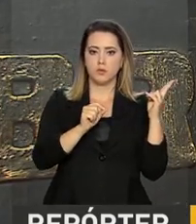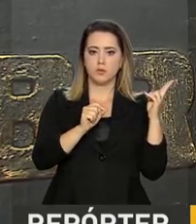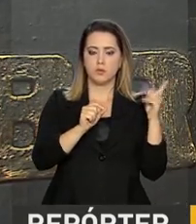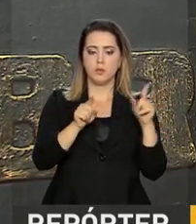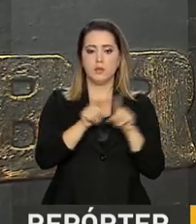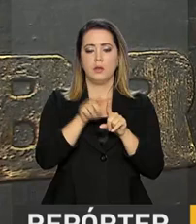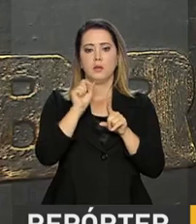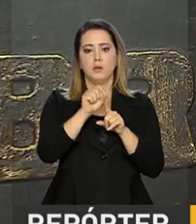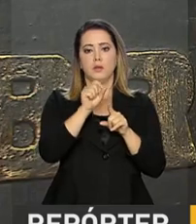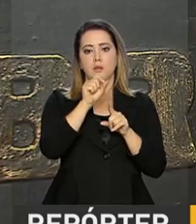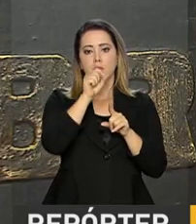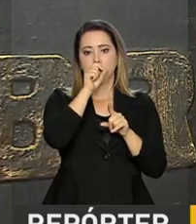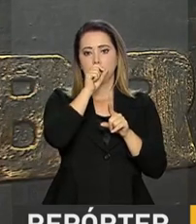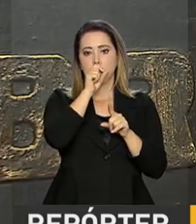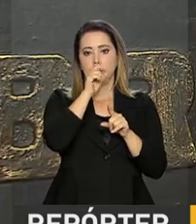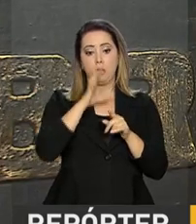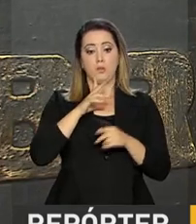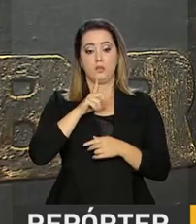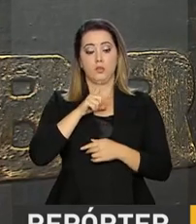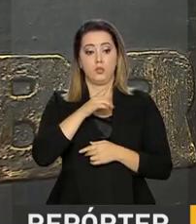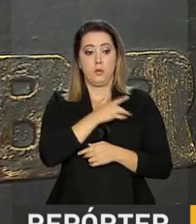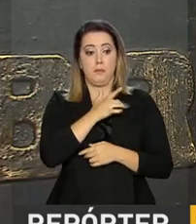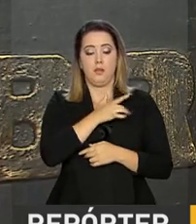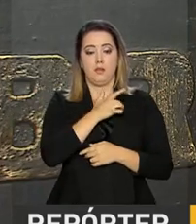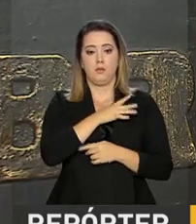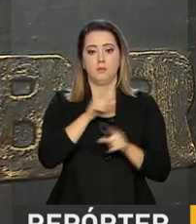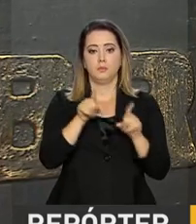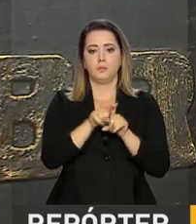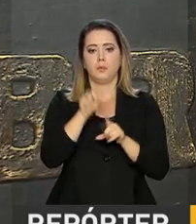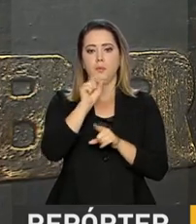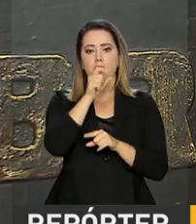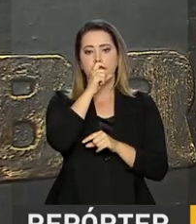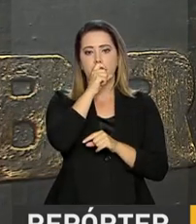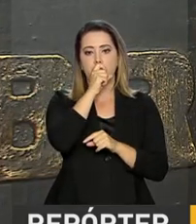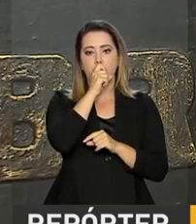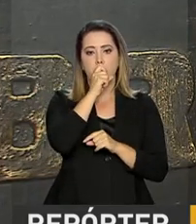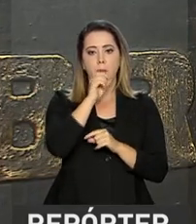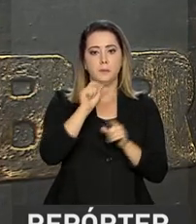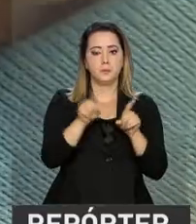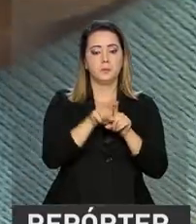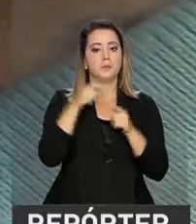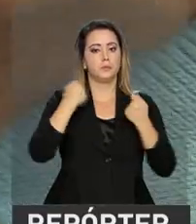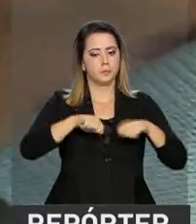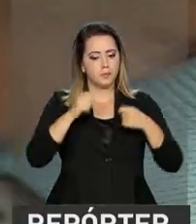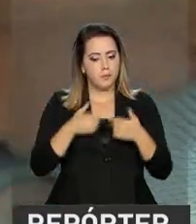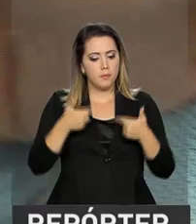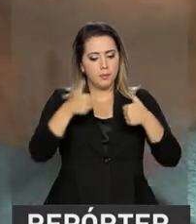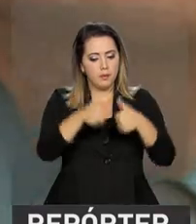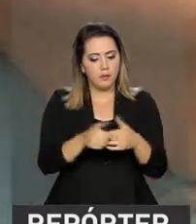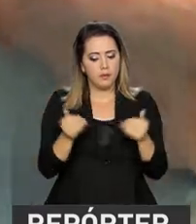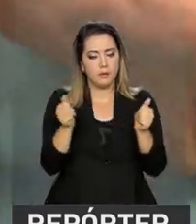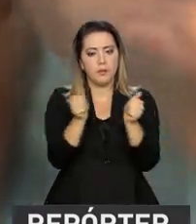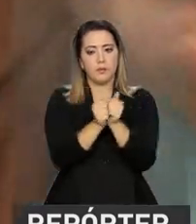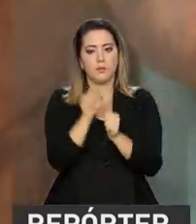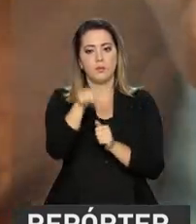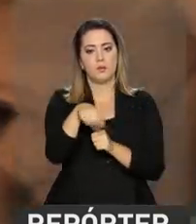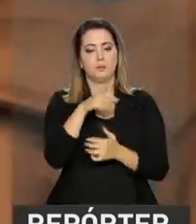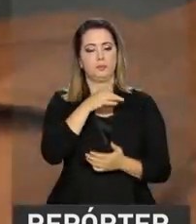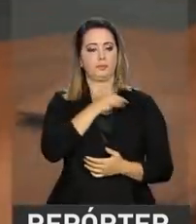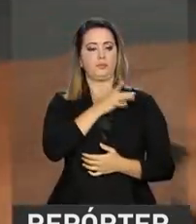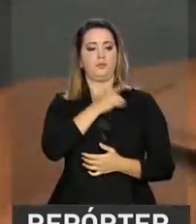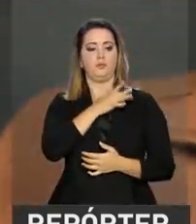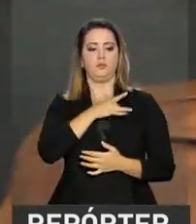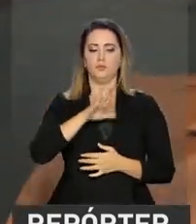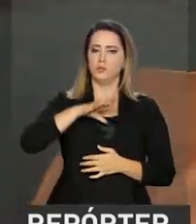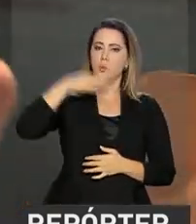medo mas quem está dada mas nem esse medo fez com que o orgulho de representar